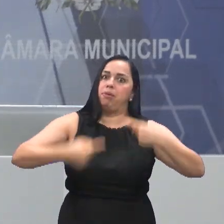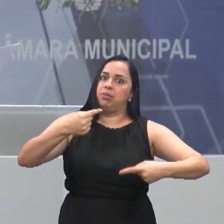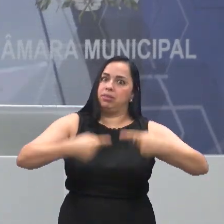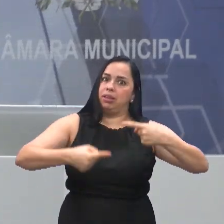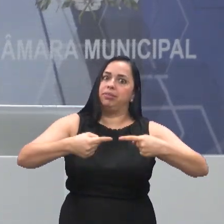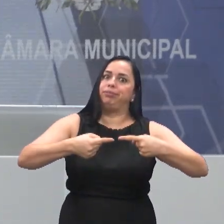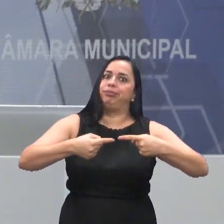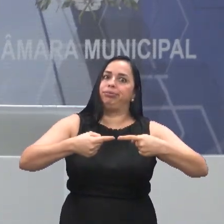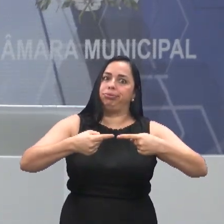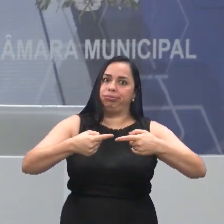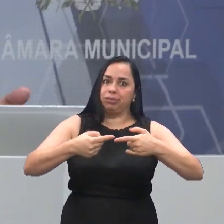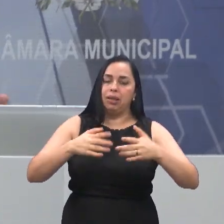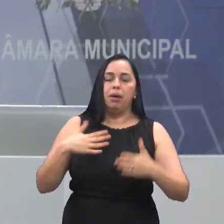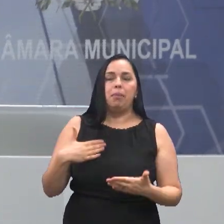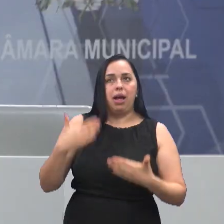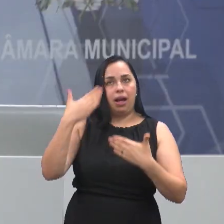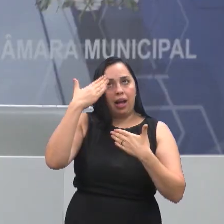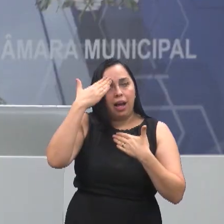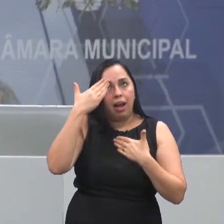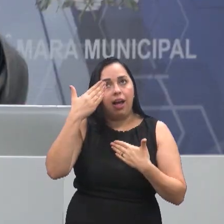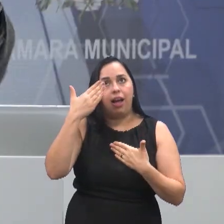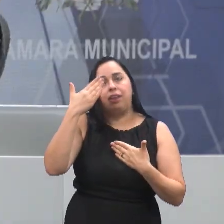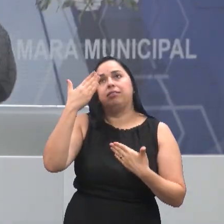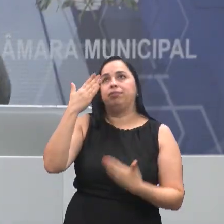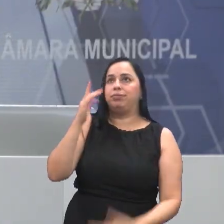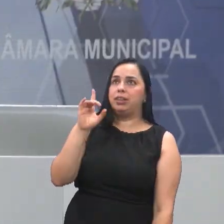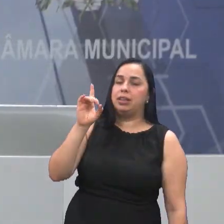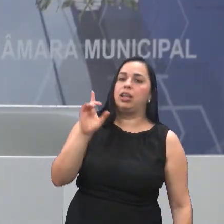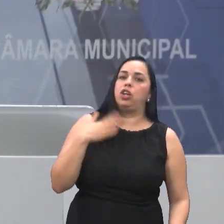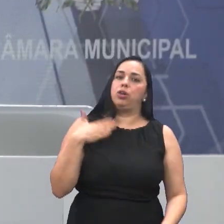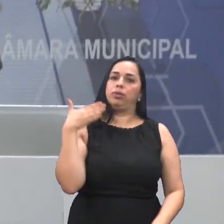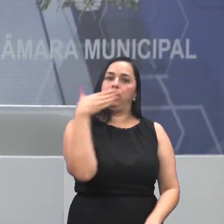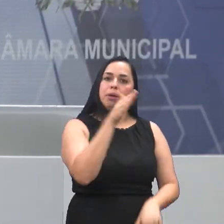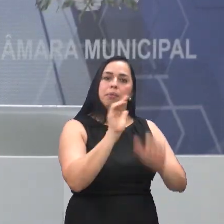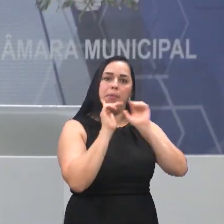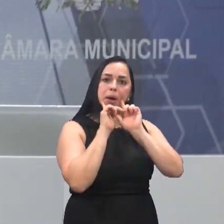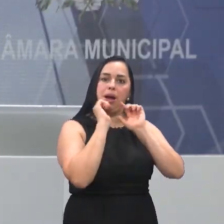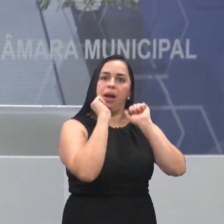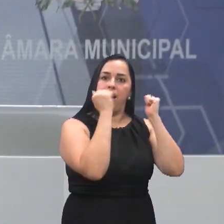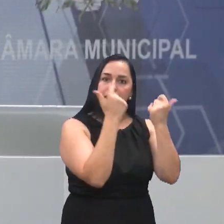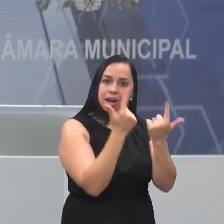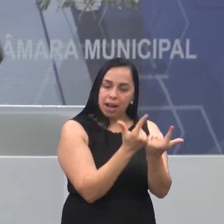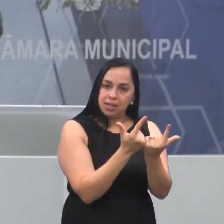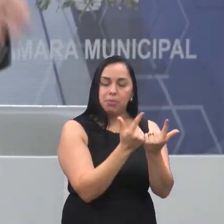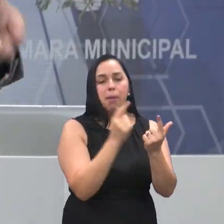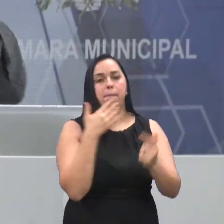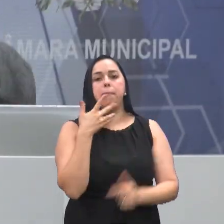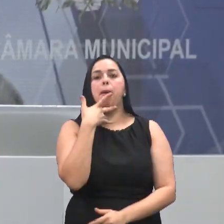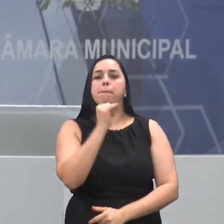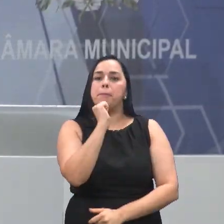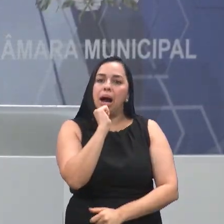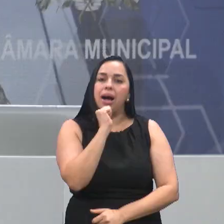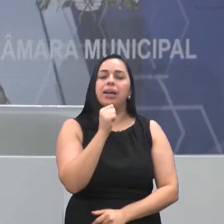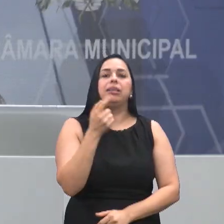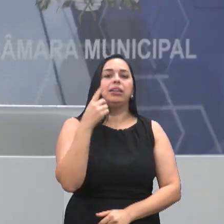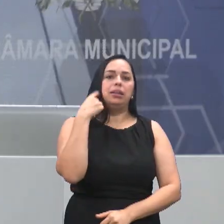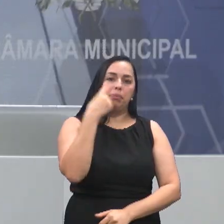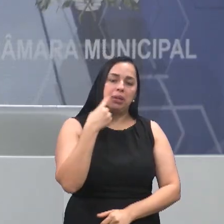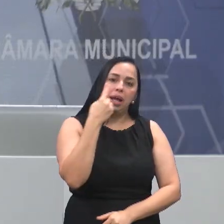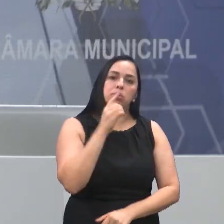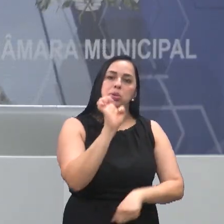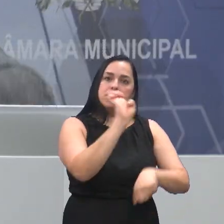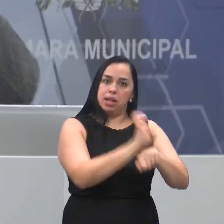eu convivi em ambientes de política. Eu convivi na Lesp, meu pai enquanto deputado estadual, presidente da Assembleia